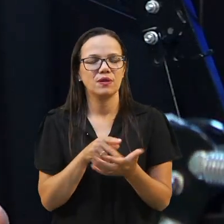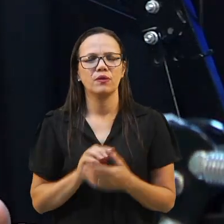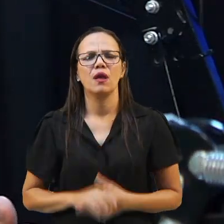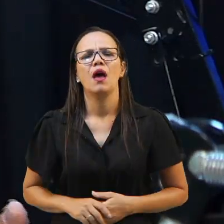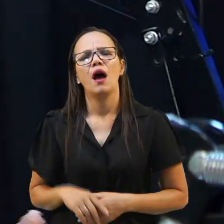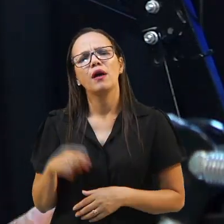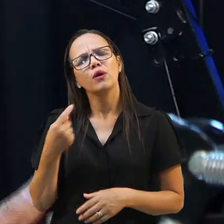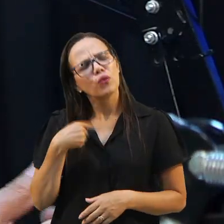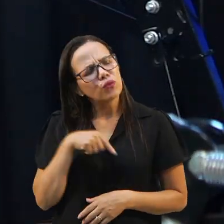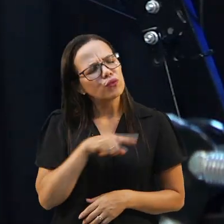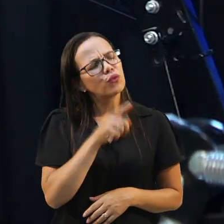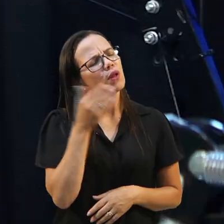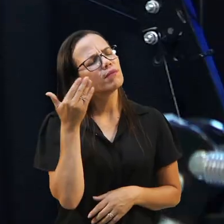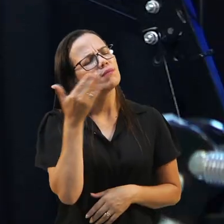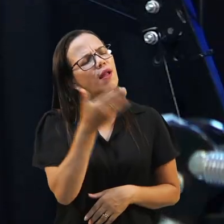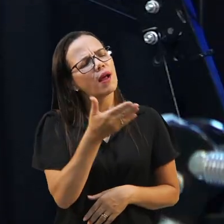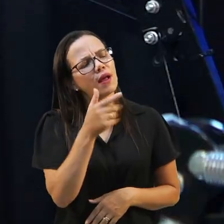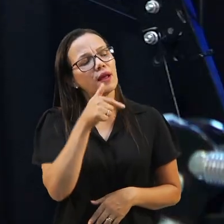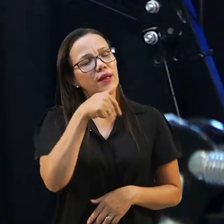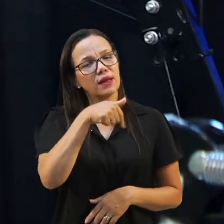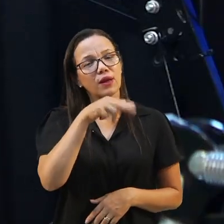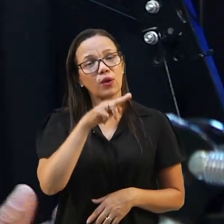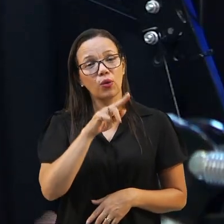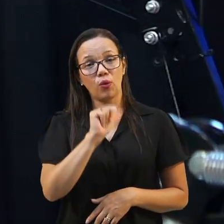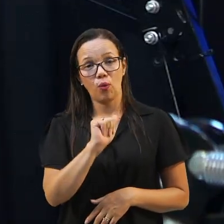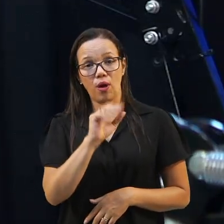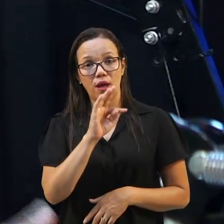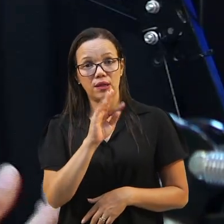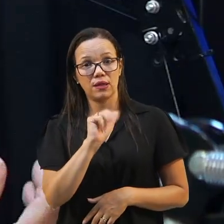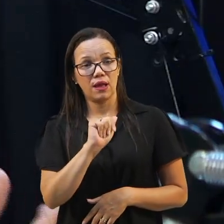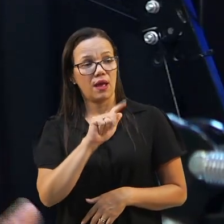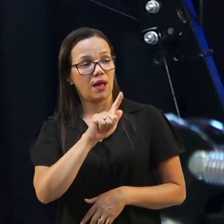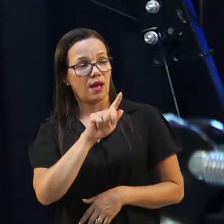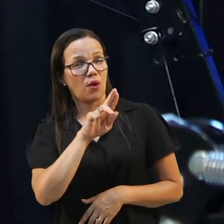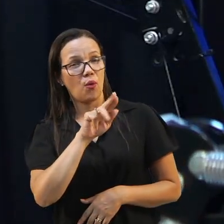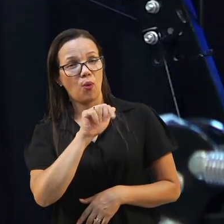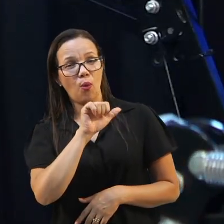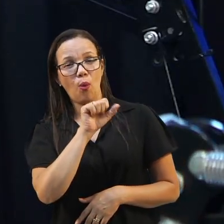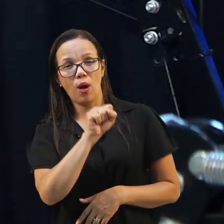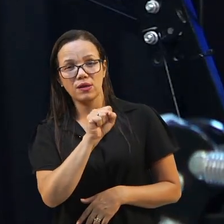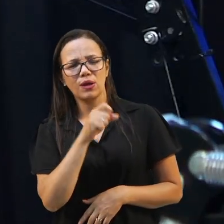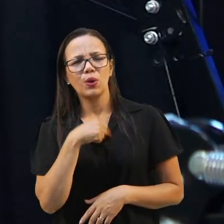em Cataguases e me encantei pela cidade, pela